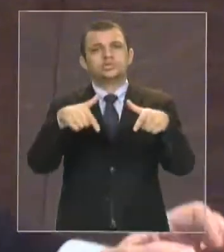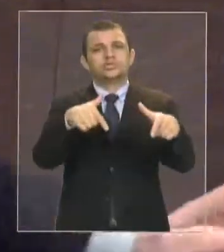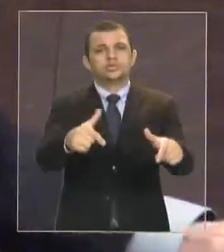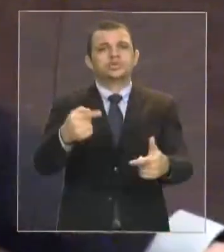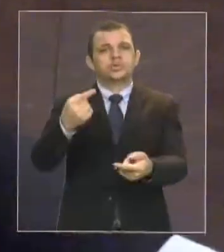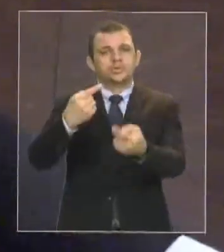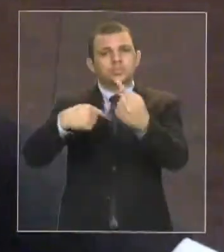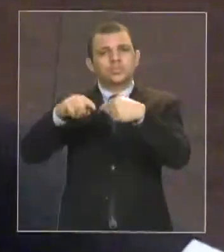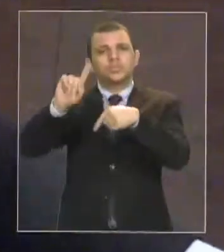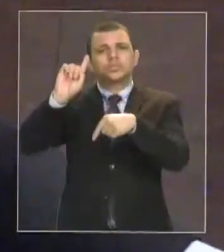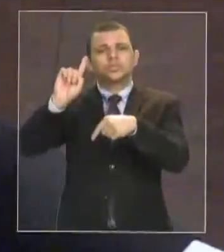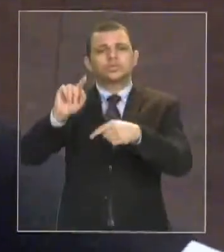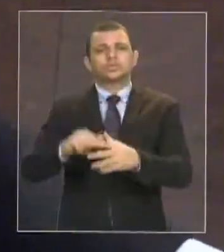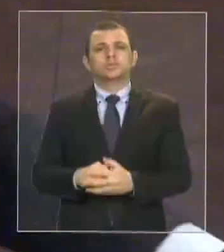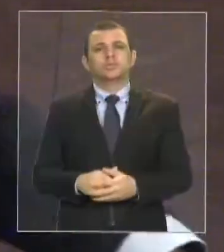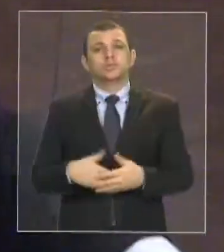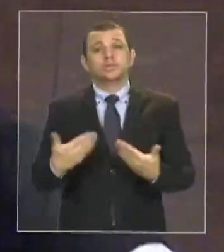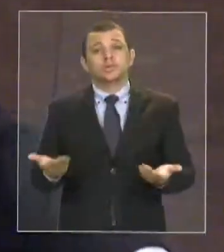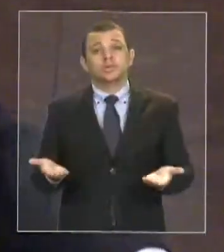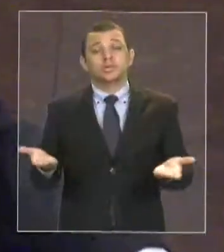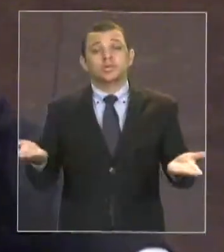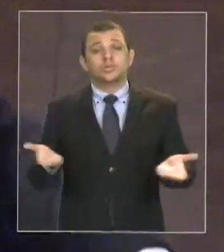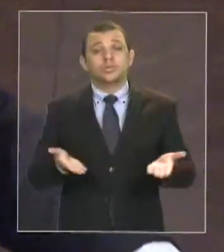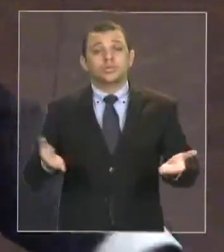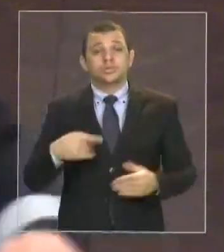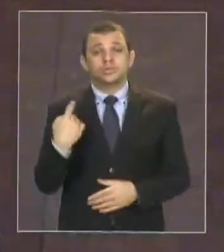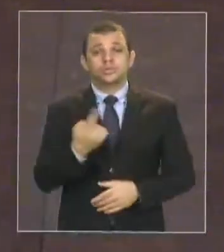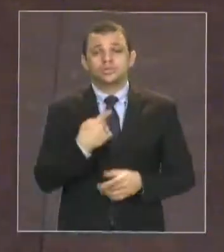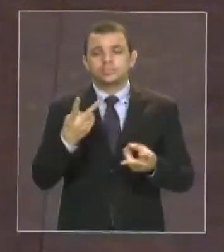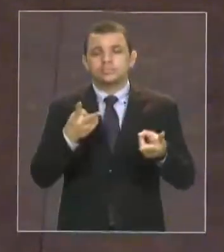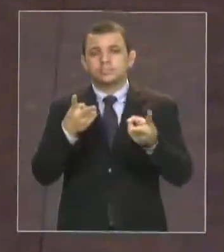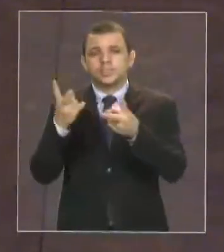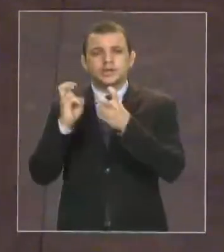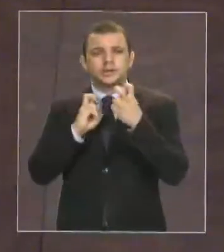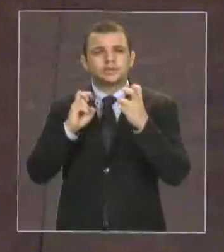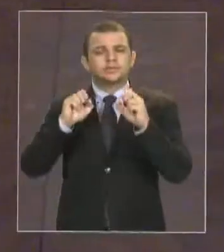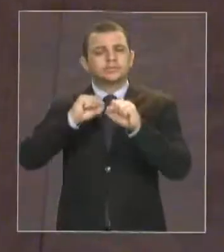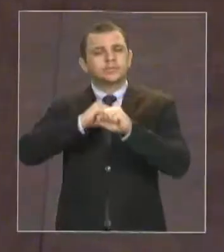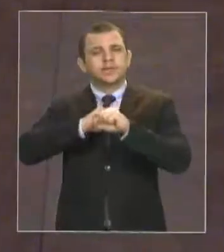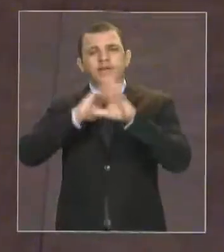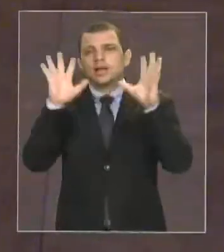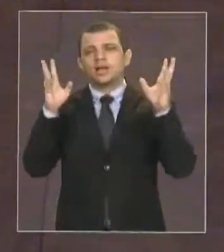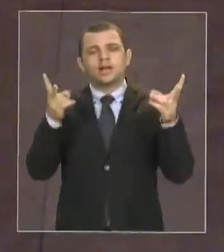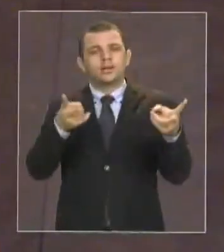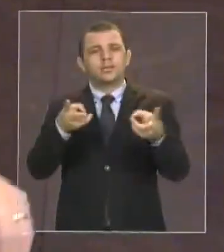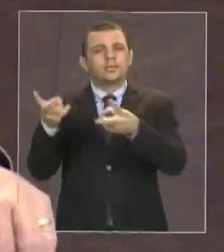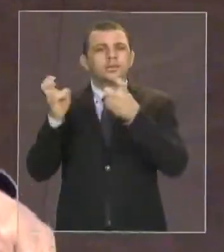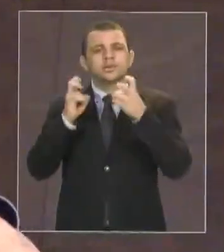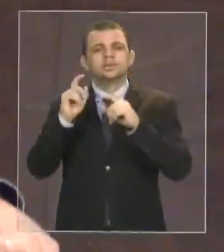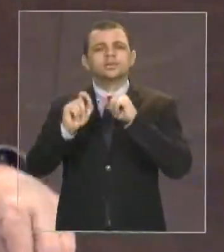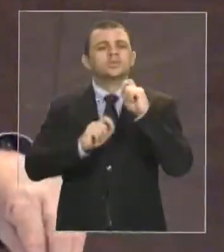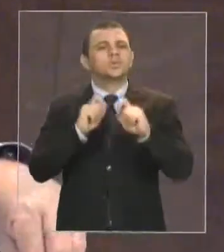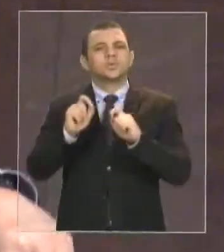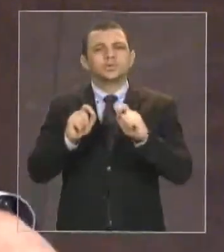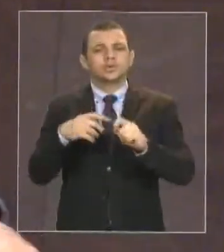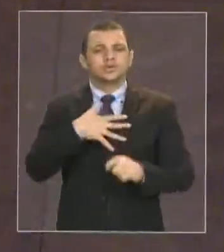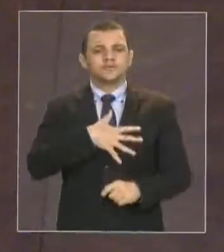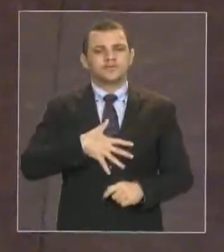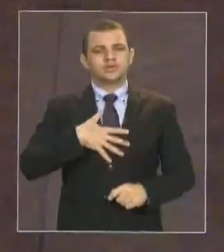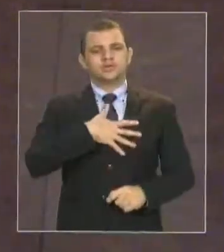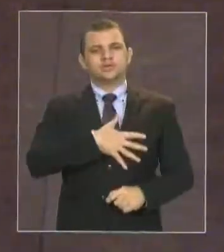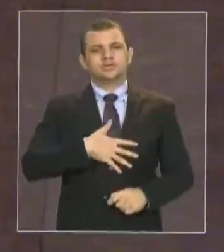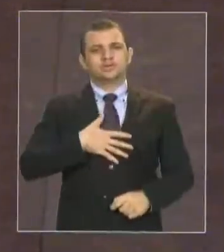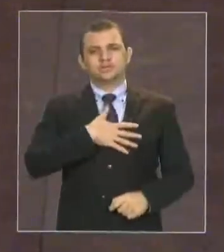promoções. Então, hoje, a gente vê claramente um grau de satisfação